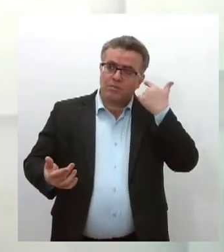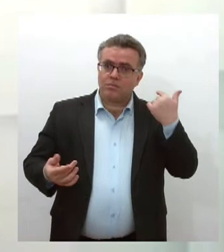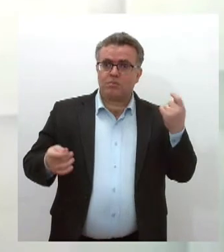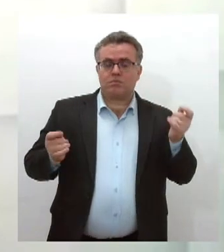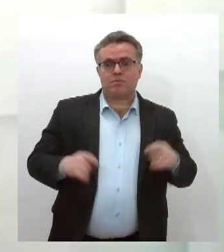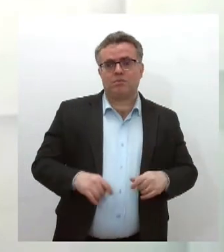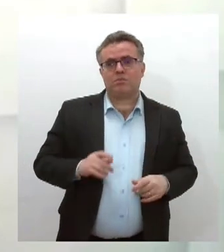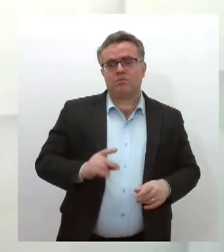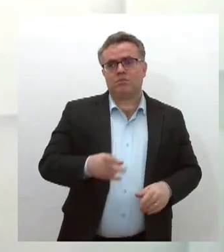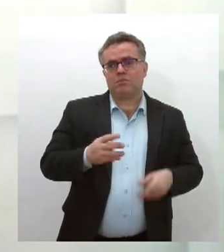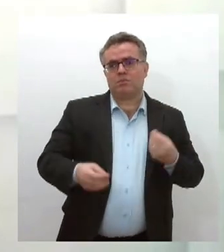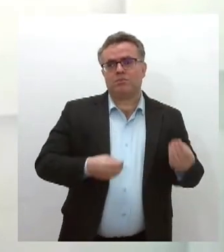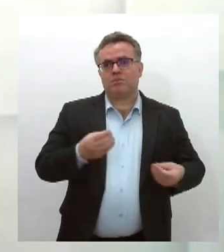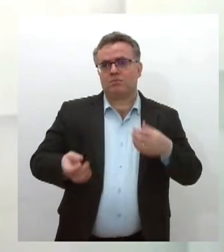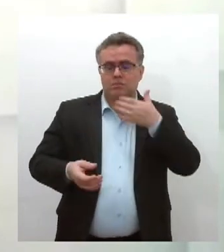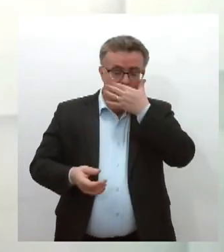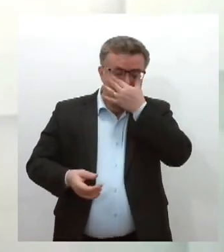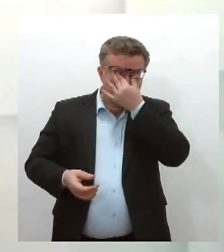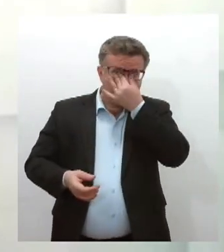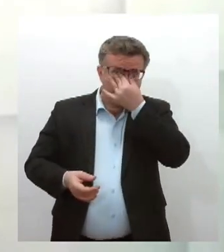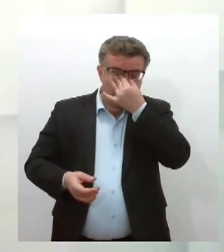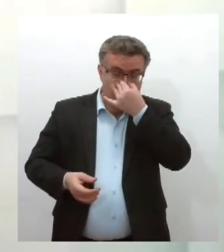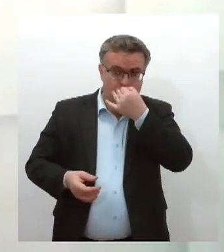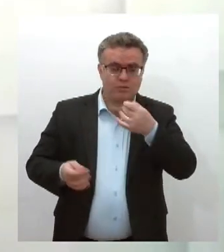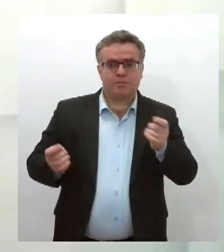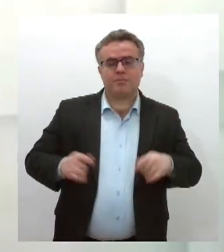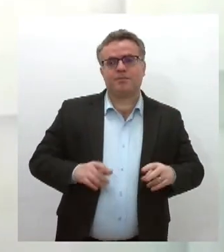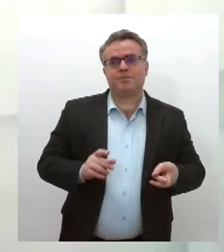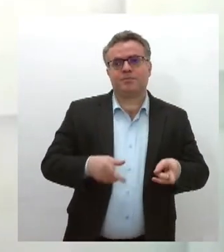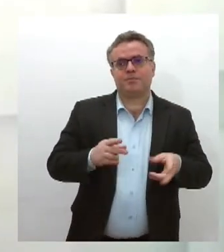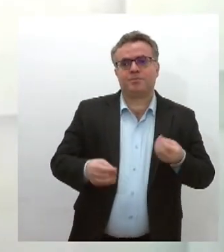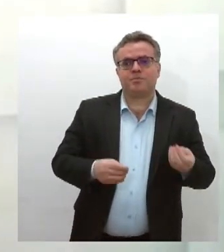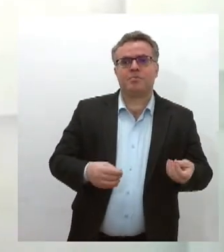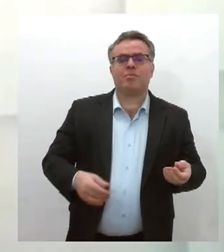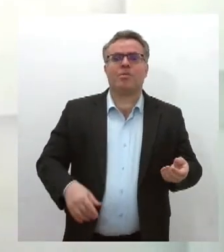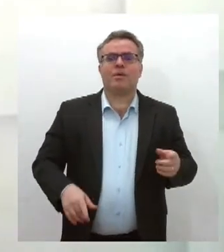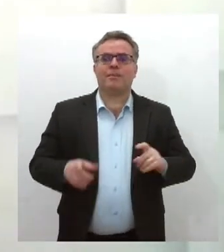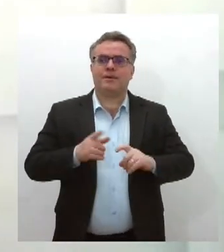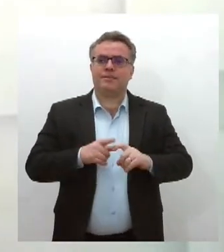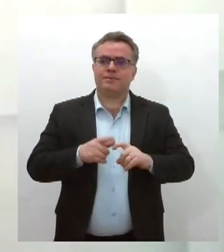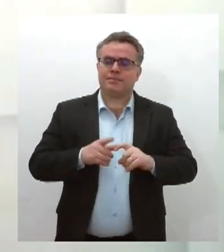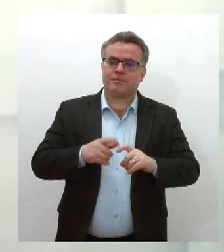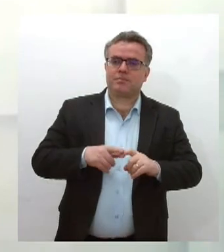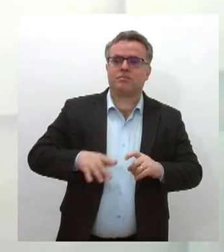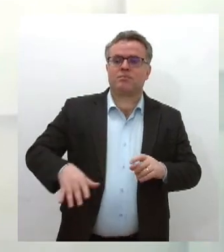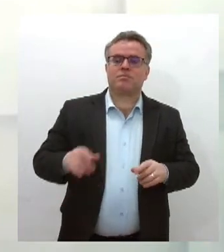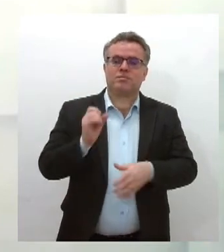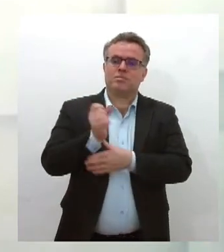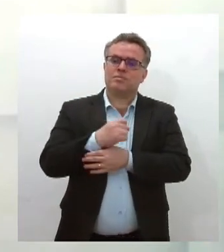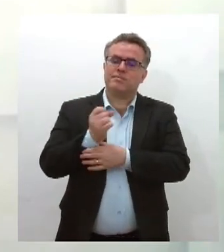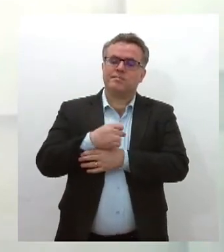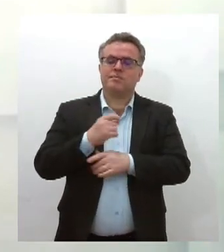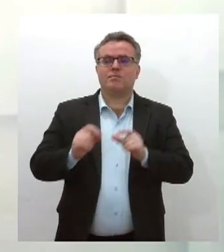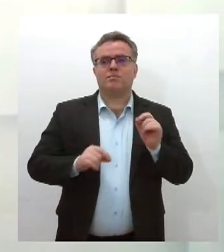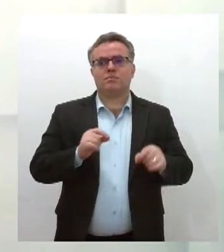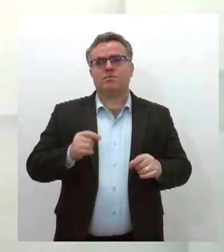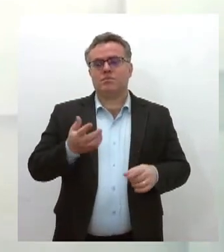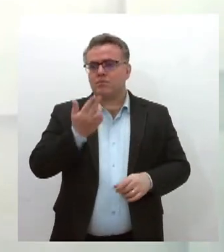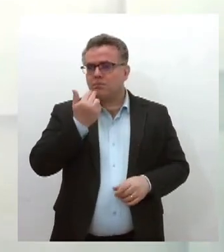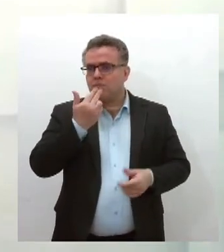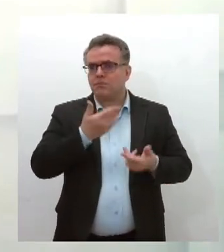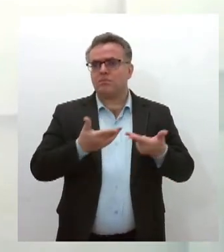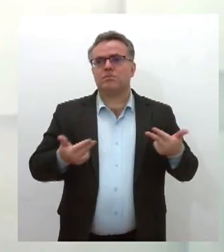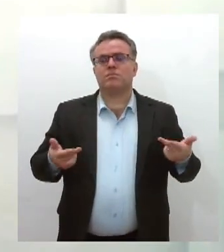também de outras áreas da saúde, a exemplo da medicina, também da fisioterapia e da nutrição, Denise. Por isso, essa